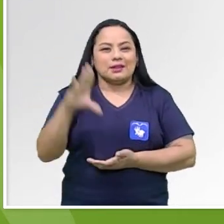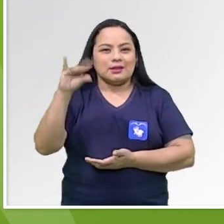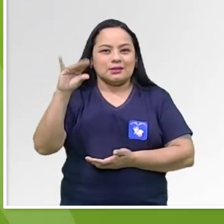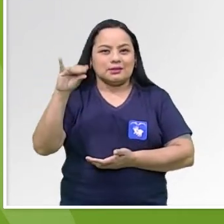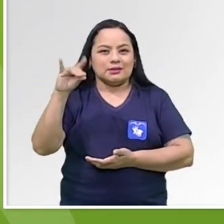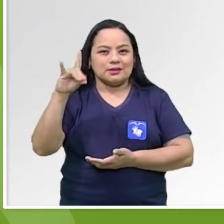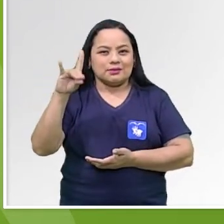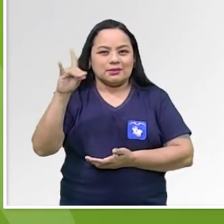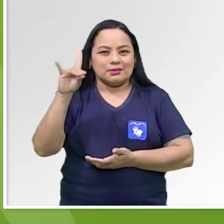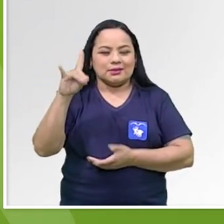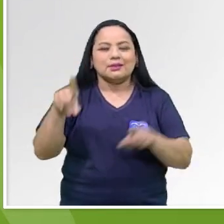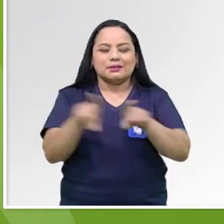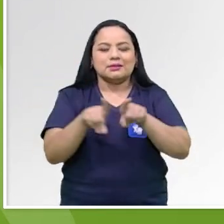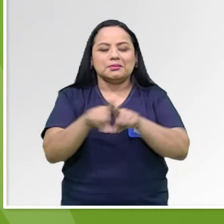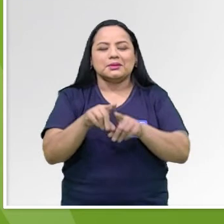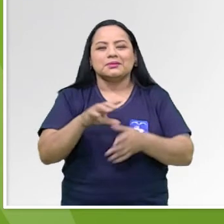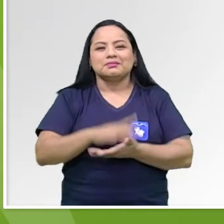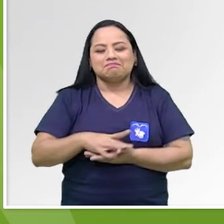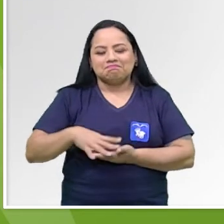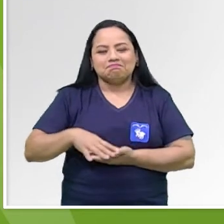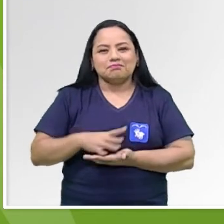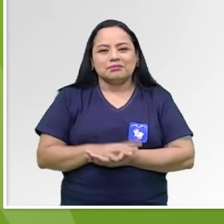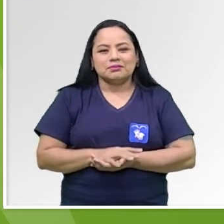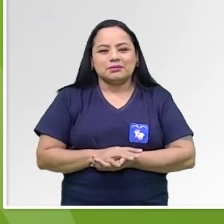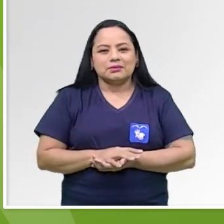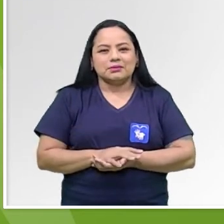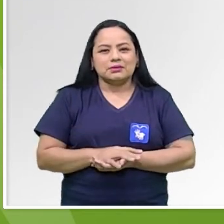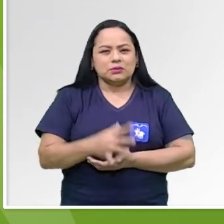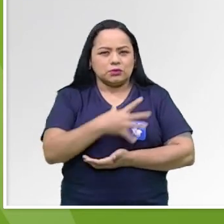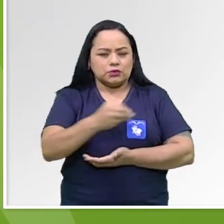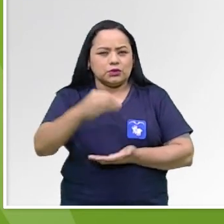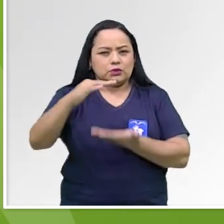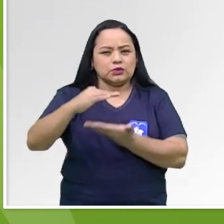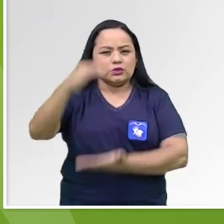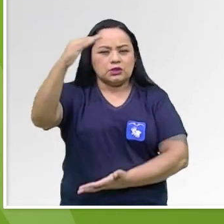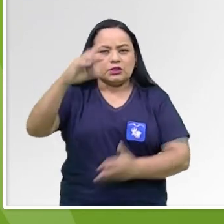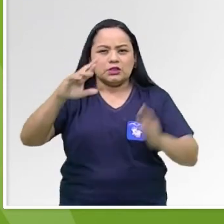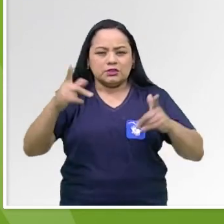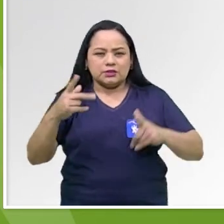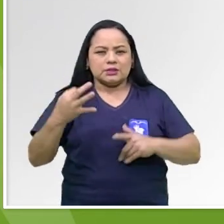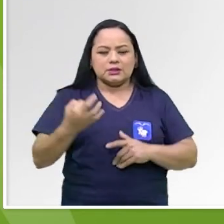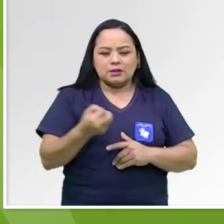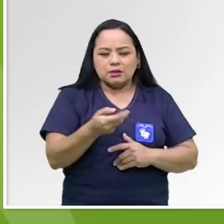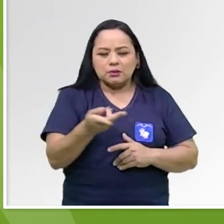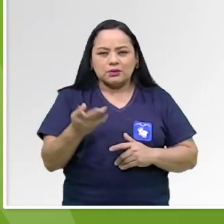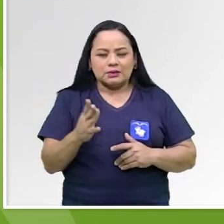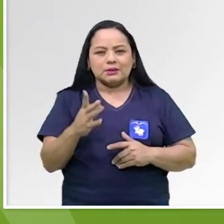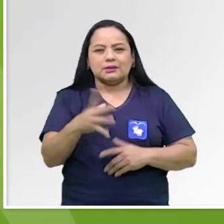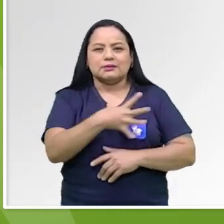são filhotes bem maiores, né? Então, a gente vê também essa diferença no número de filhotes. Vão ter